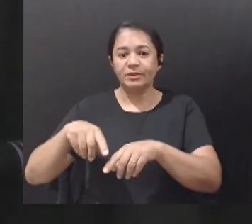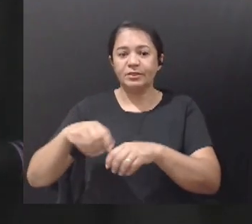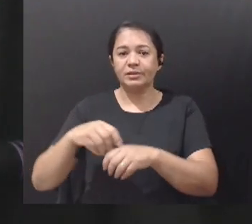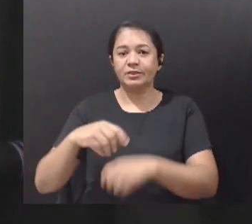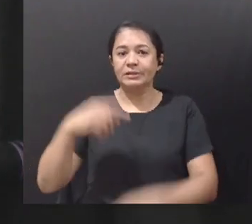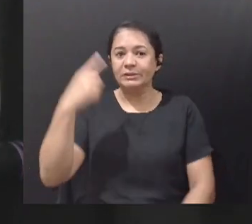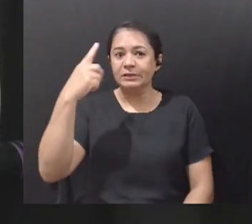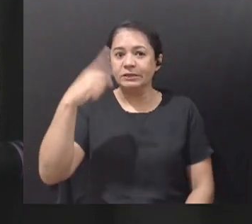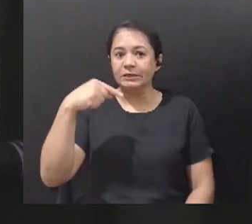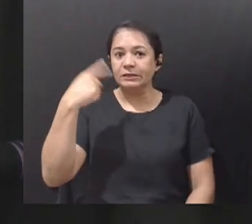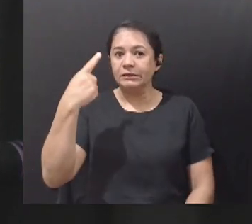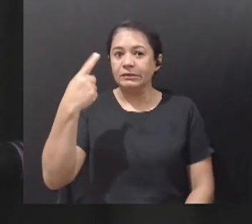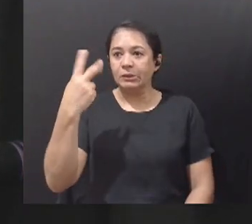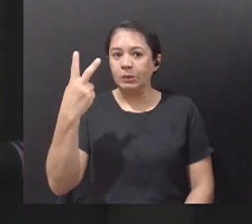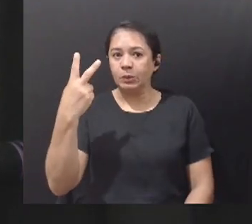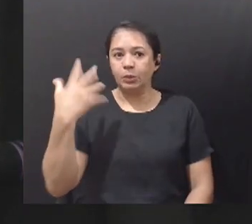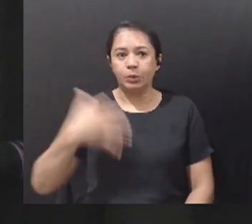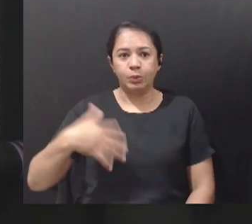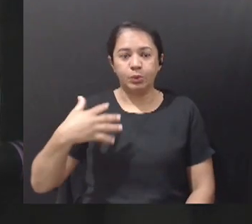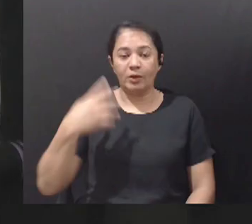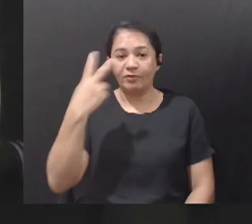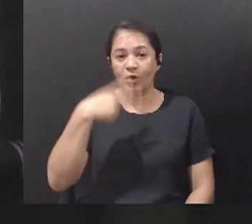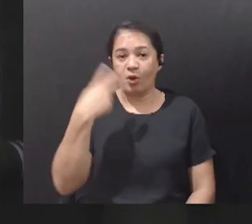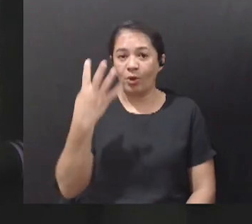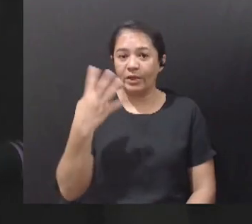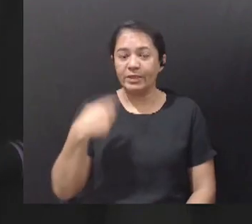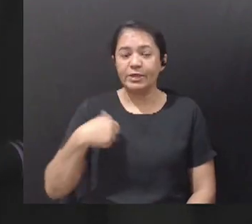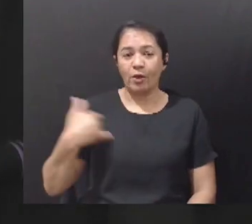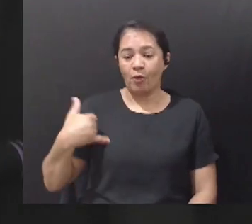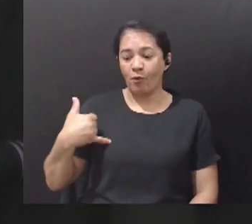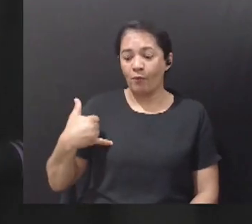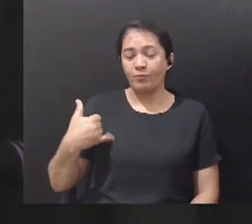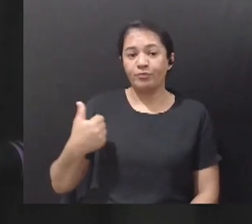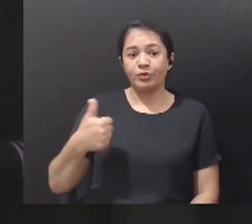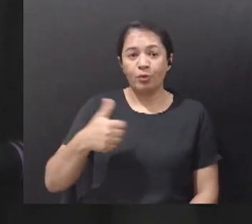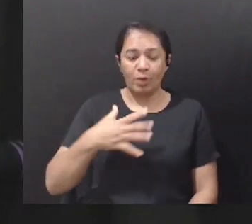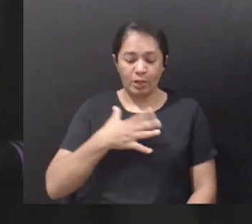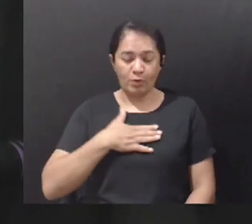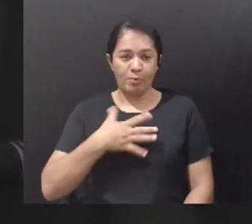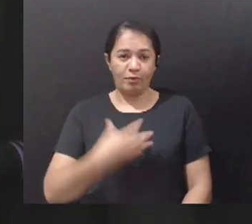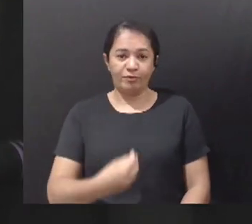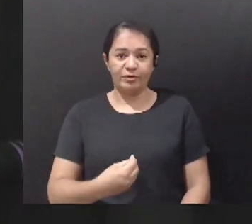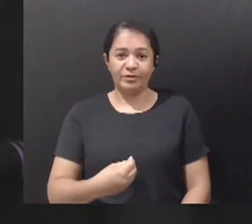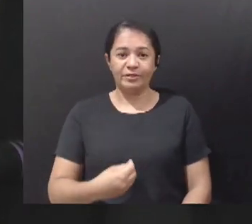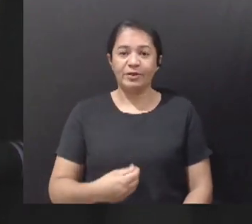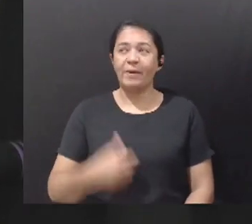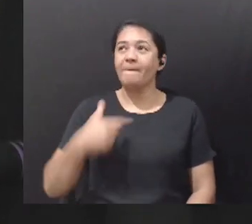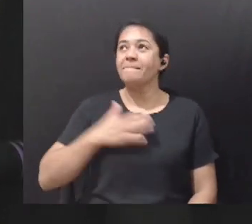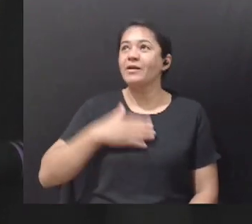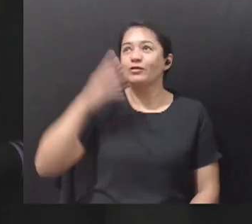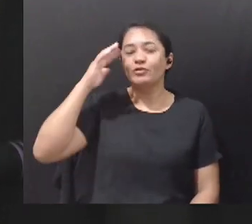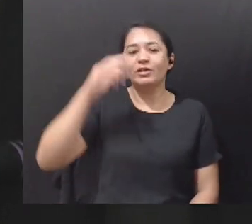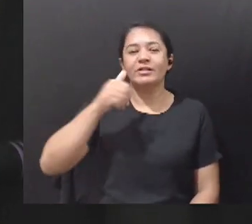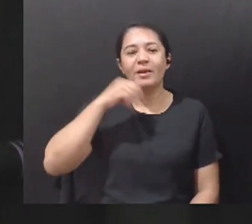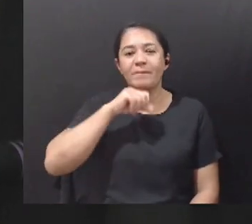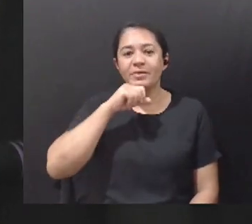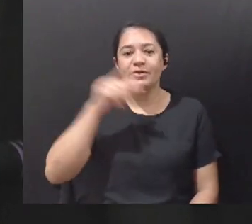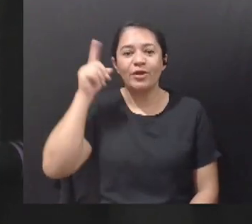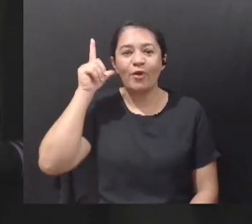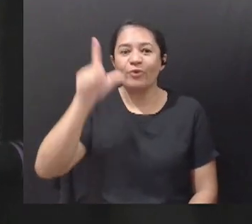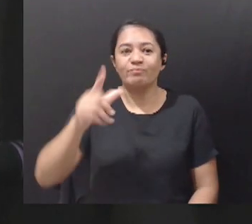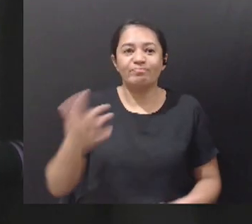para ser candidata. Eu tinha um filhinho de 1 ano. Meu sonho era ser mãe. E eu tinha conseguido ser mãe